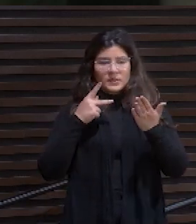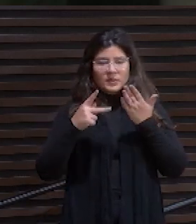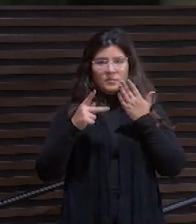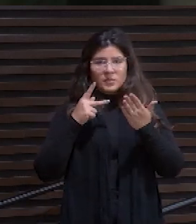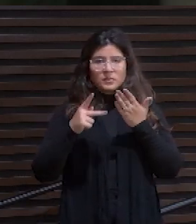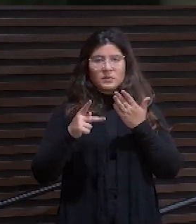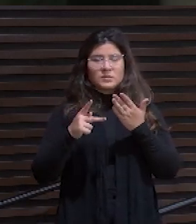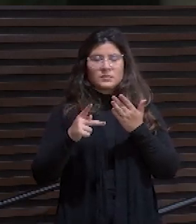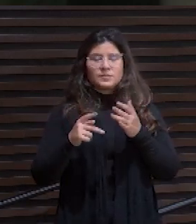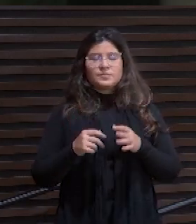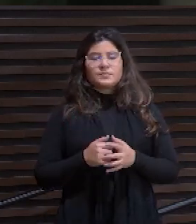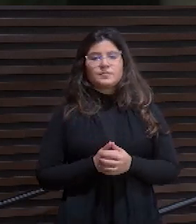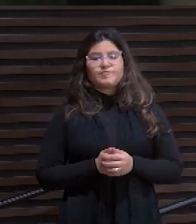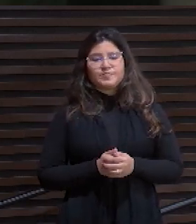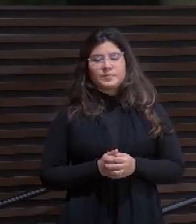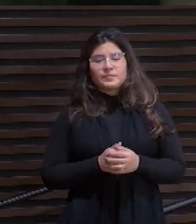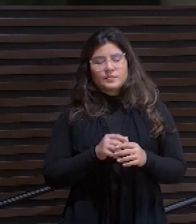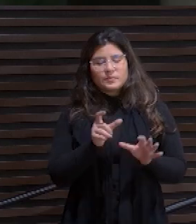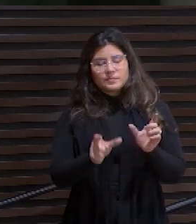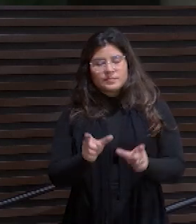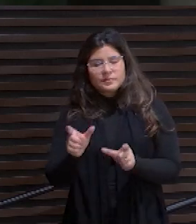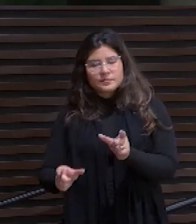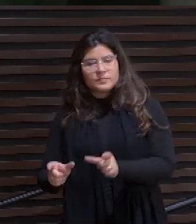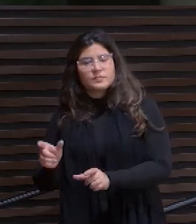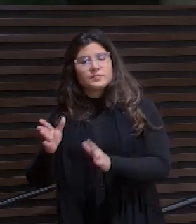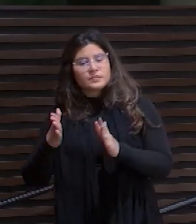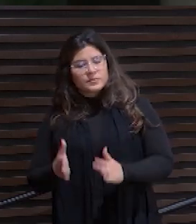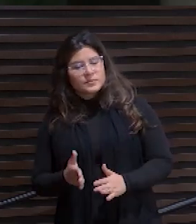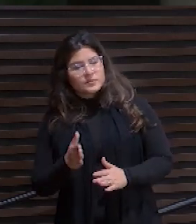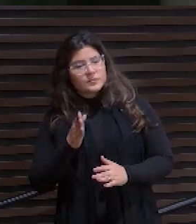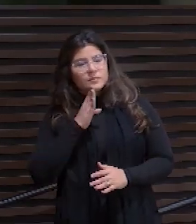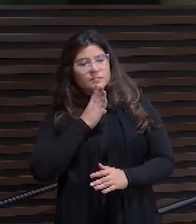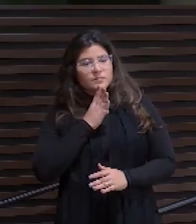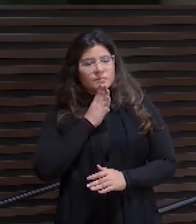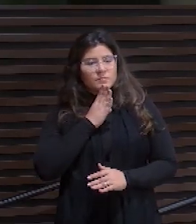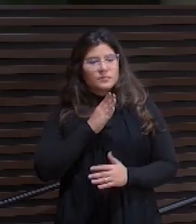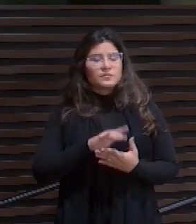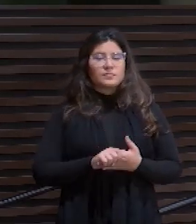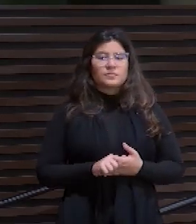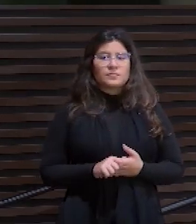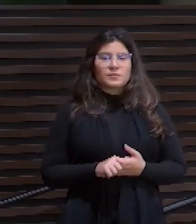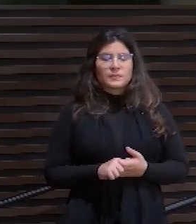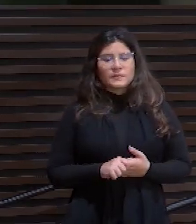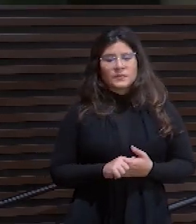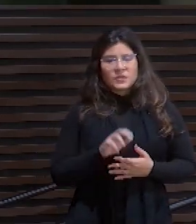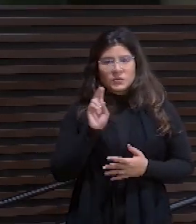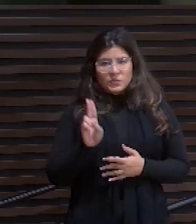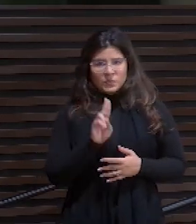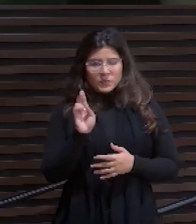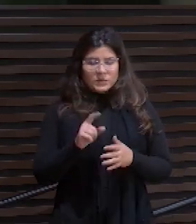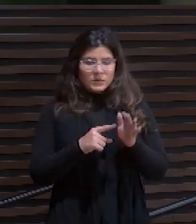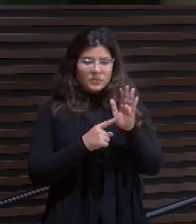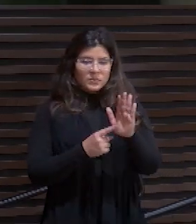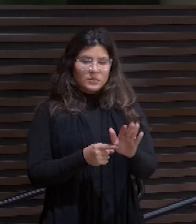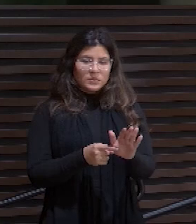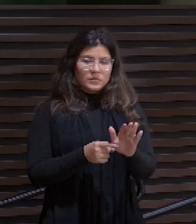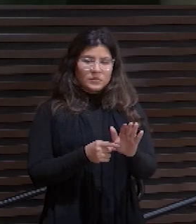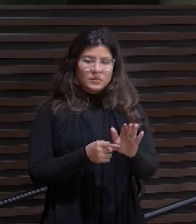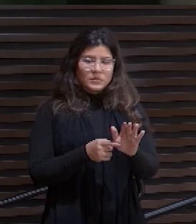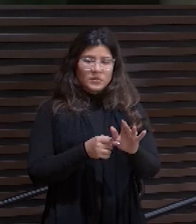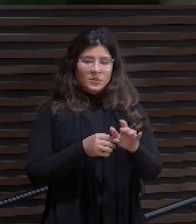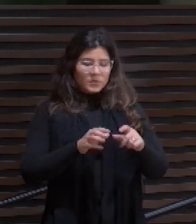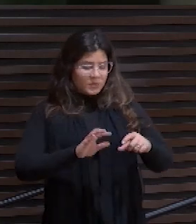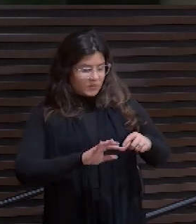que os ouvintes estavam familiarizados. Então, primeiro ele usa essa ilustração em relação a você remendar roupas,